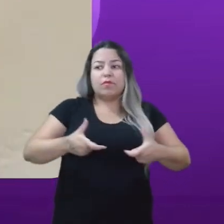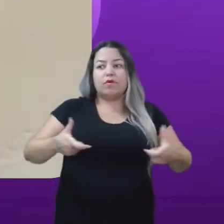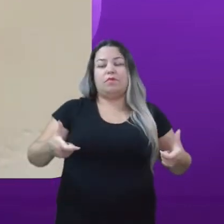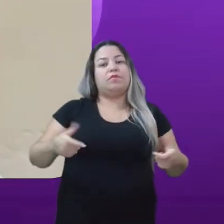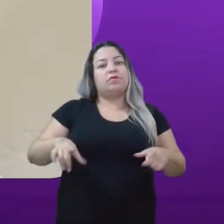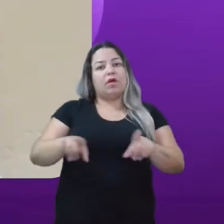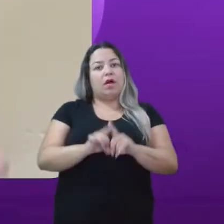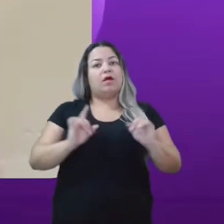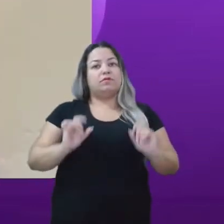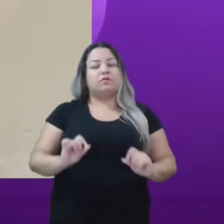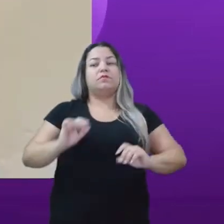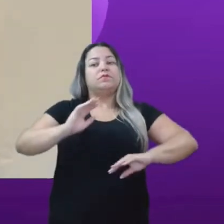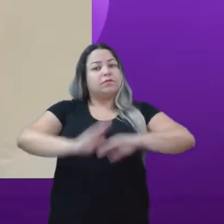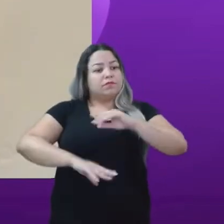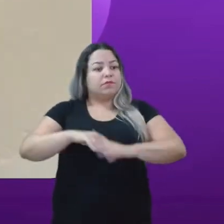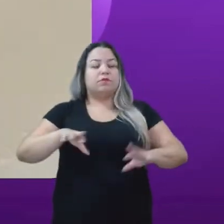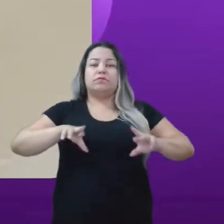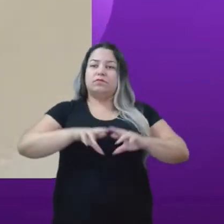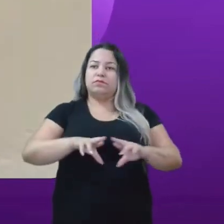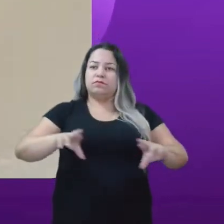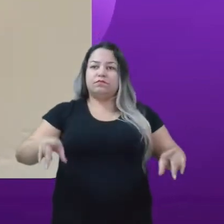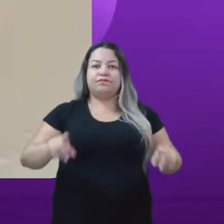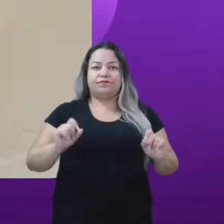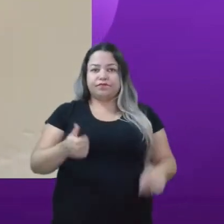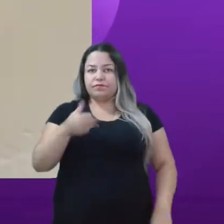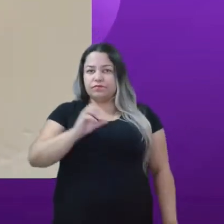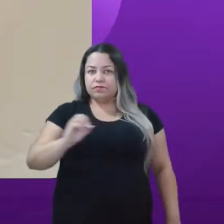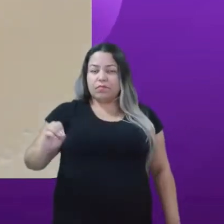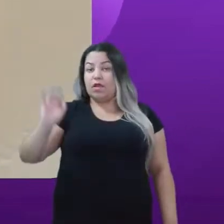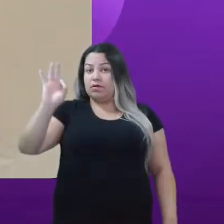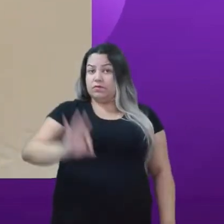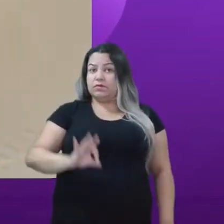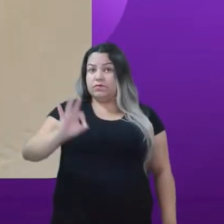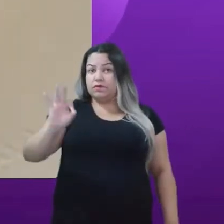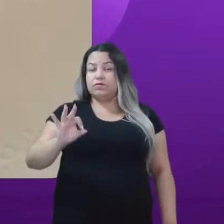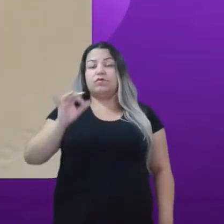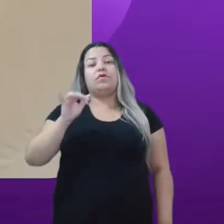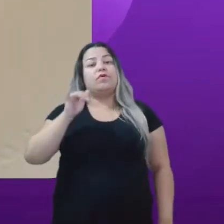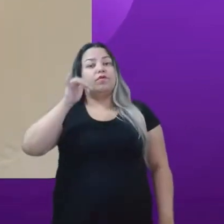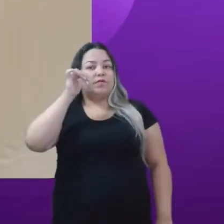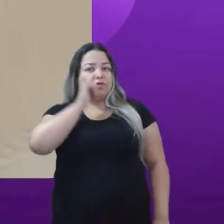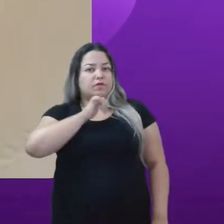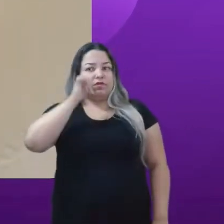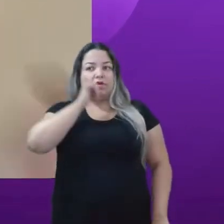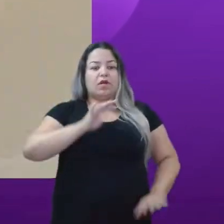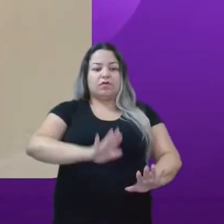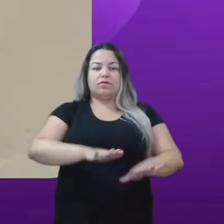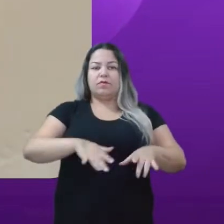esse é um mercado completamente, quase 100% feminino. E pode incluir tanto